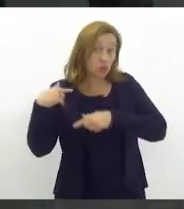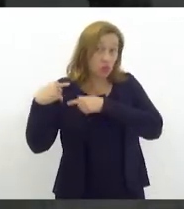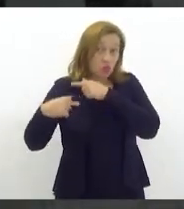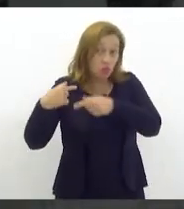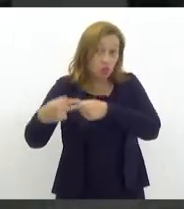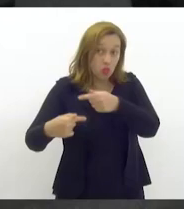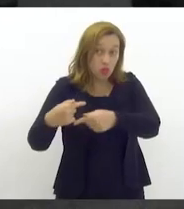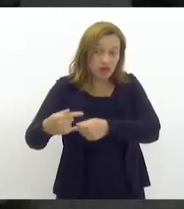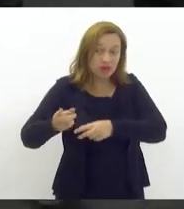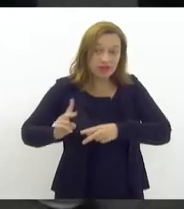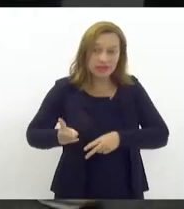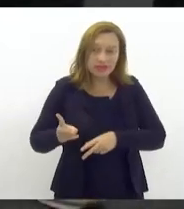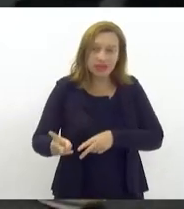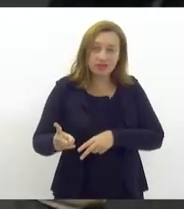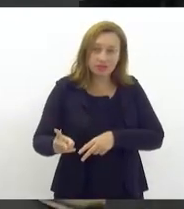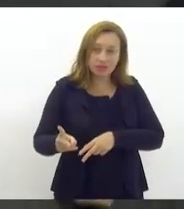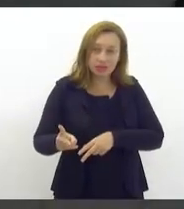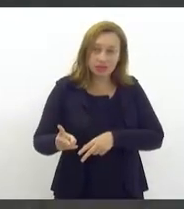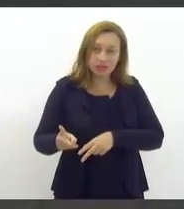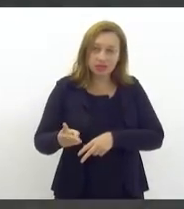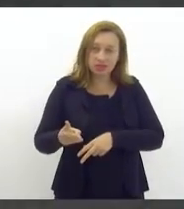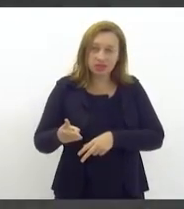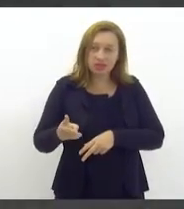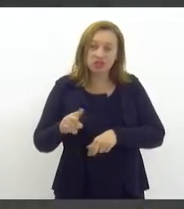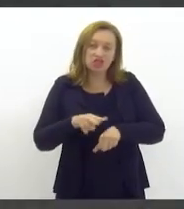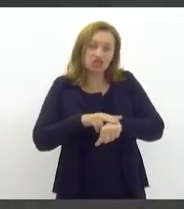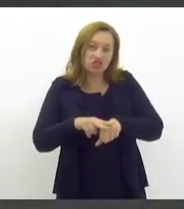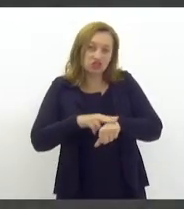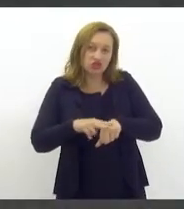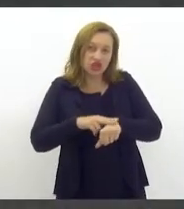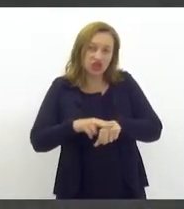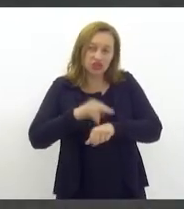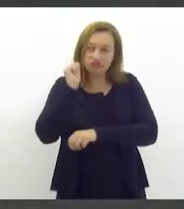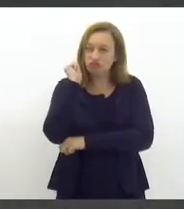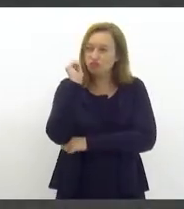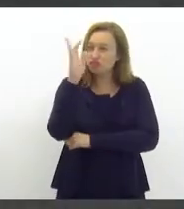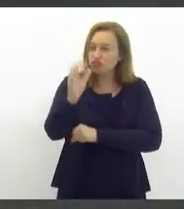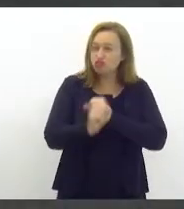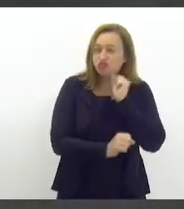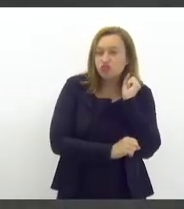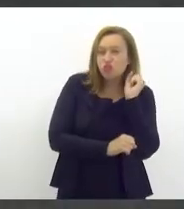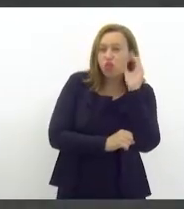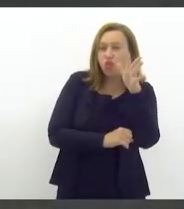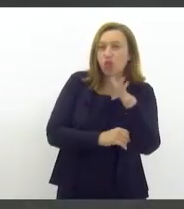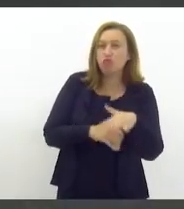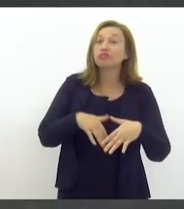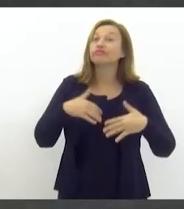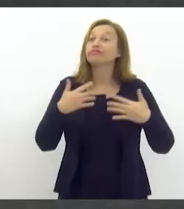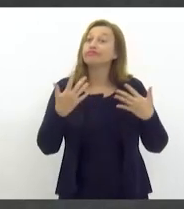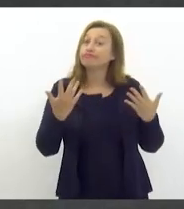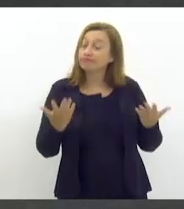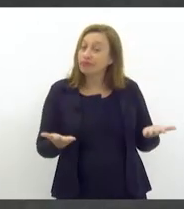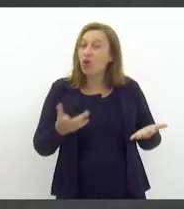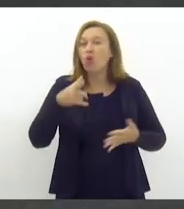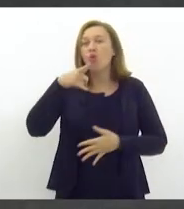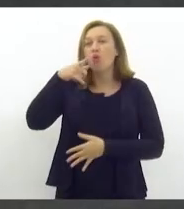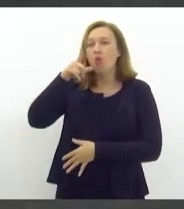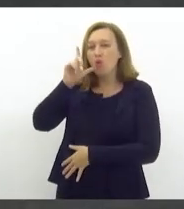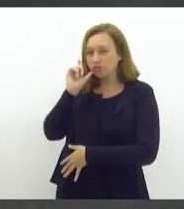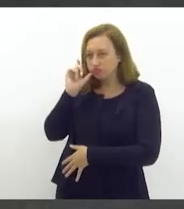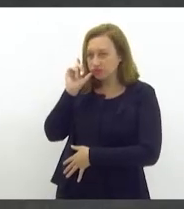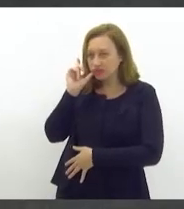sempre impregnada do verde da natureza. Aliás, ontem